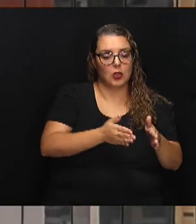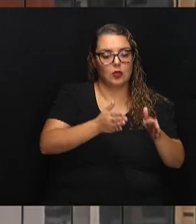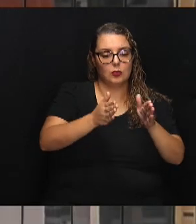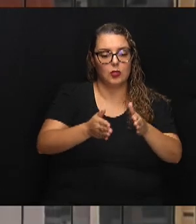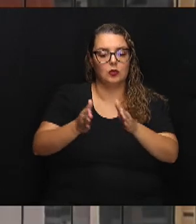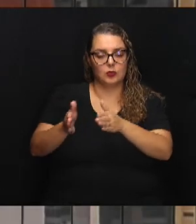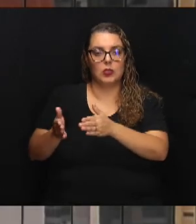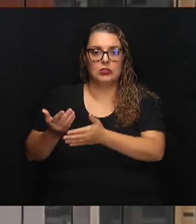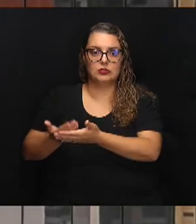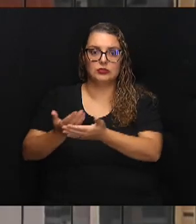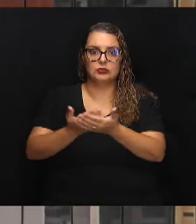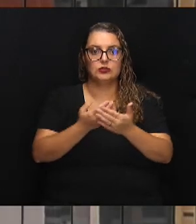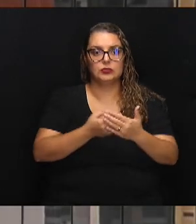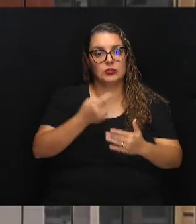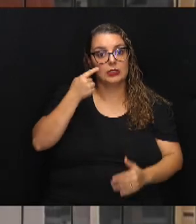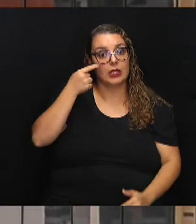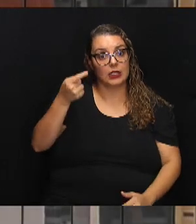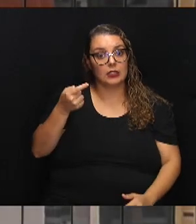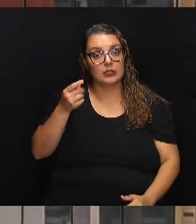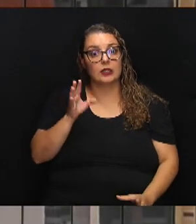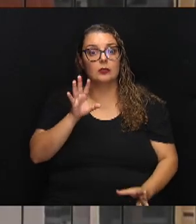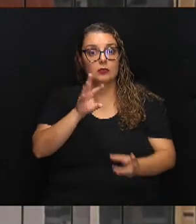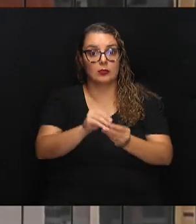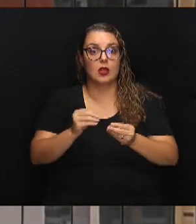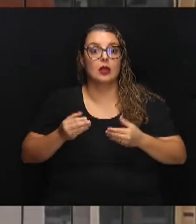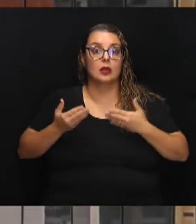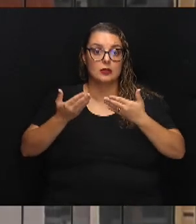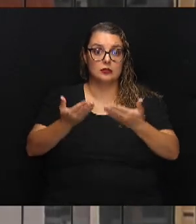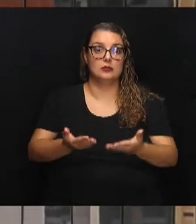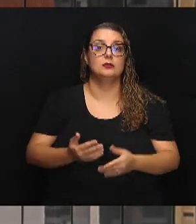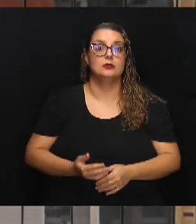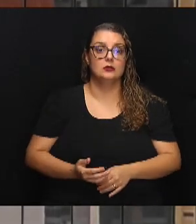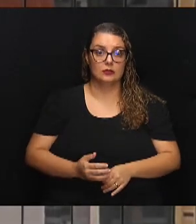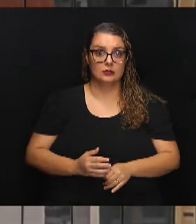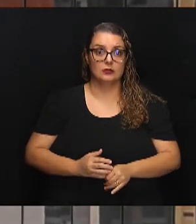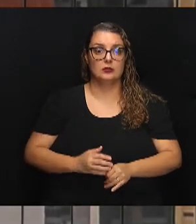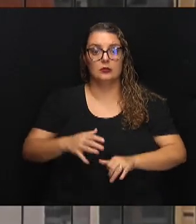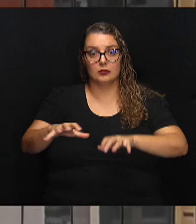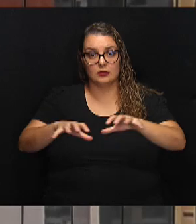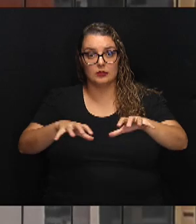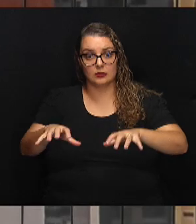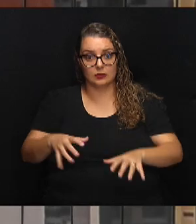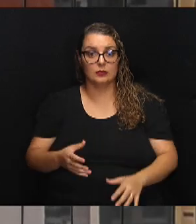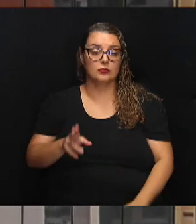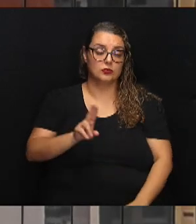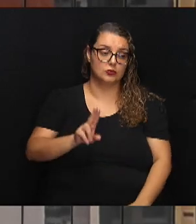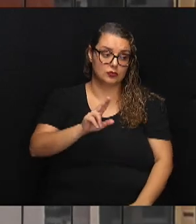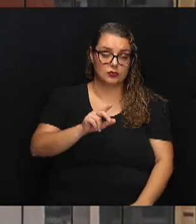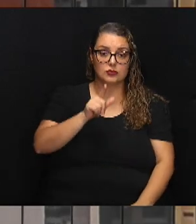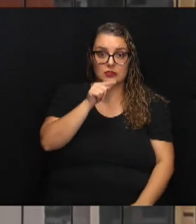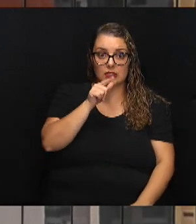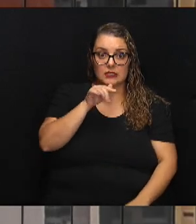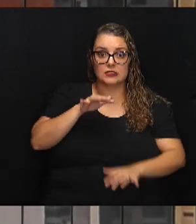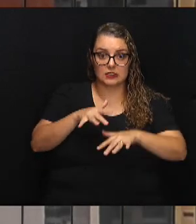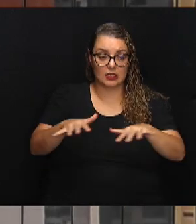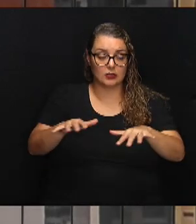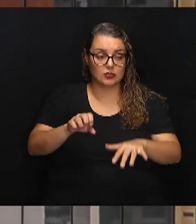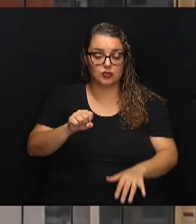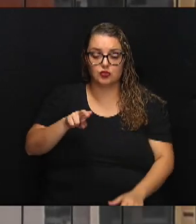estudo e o tempo previsto para ele para entregar esse mapeamento, né, do uso das águas subterrâneas.